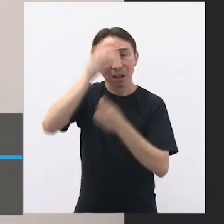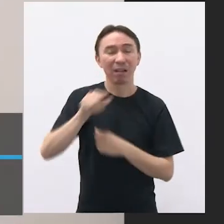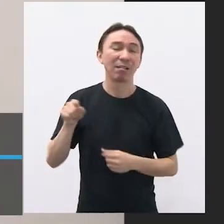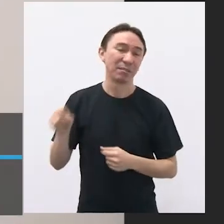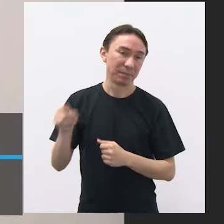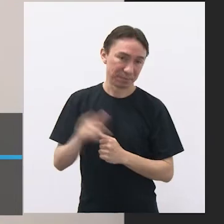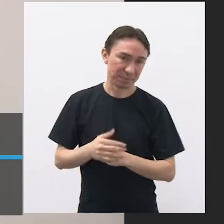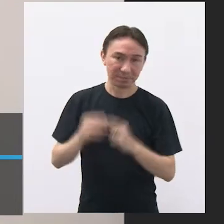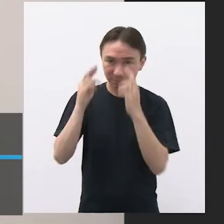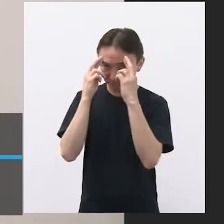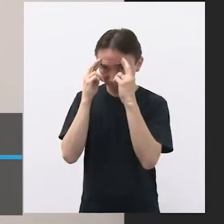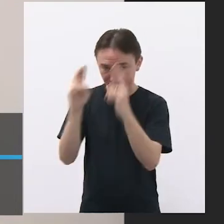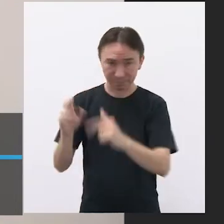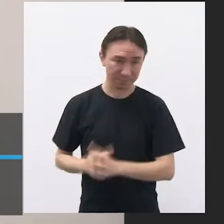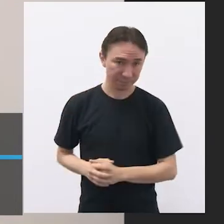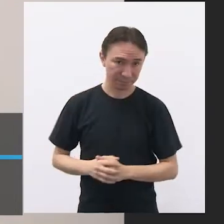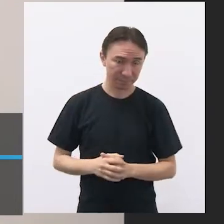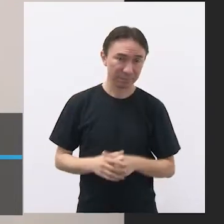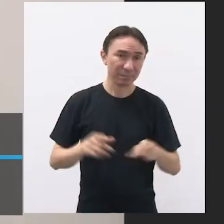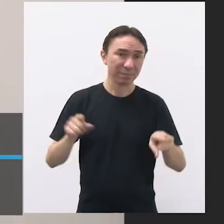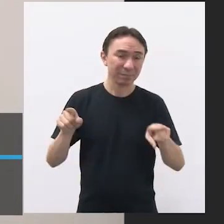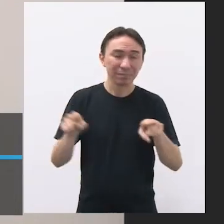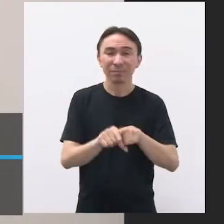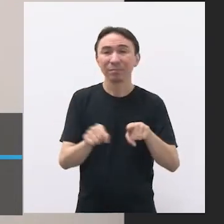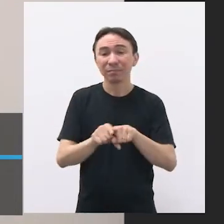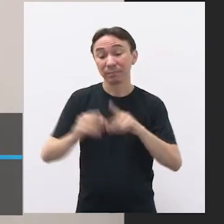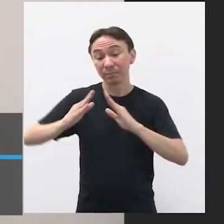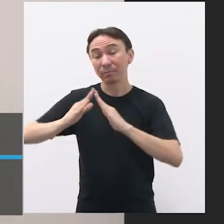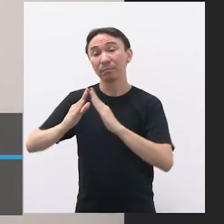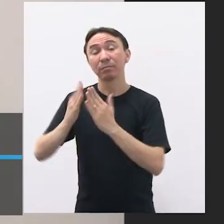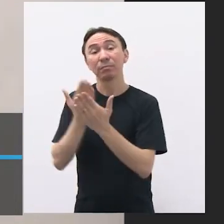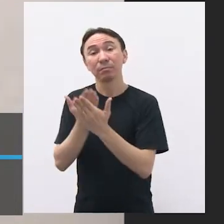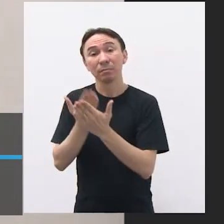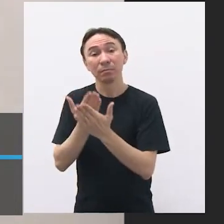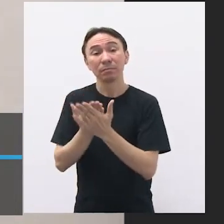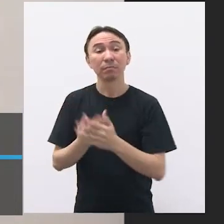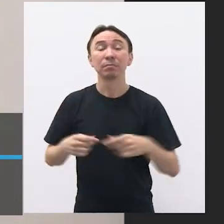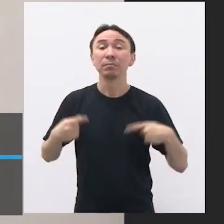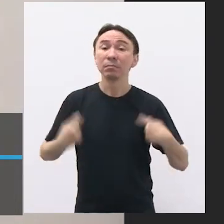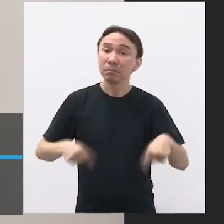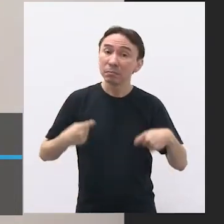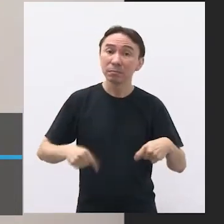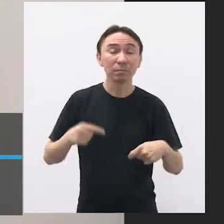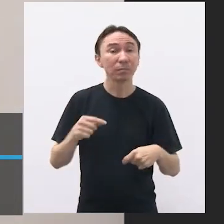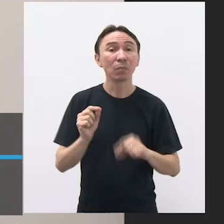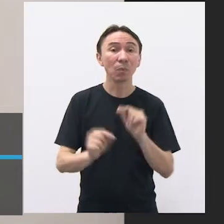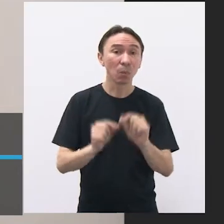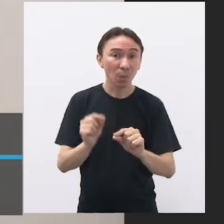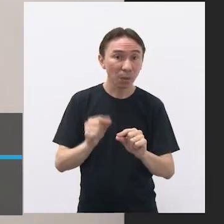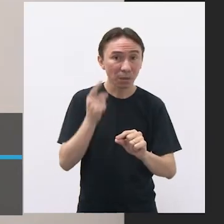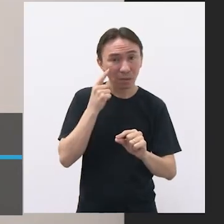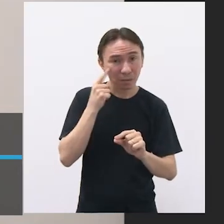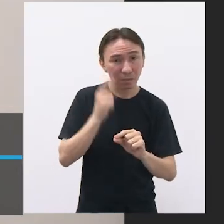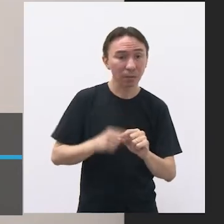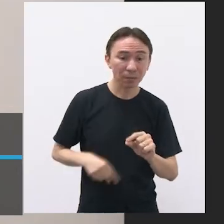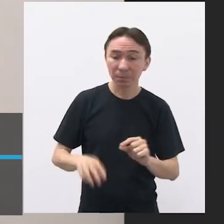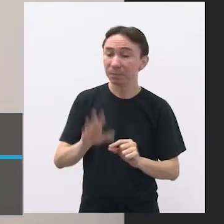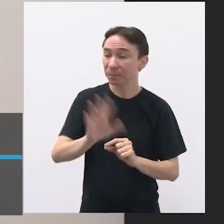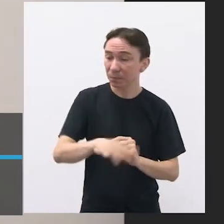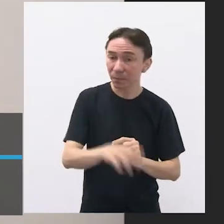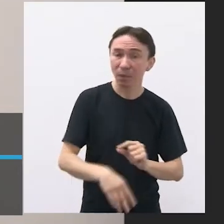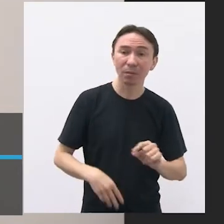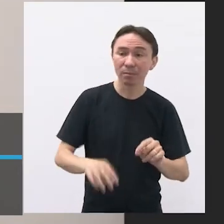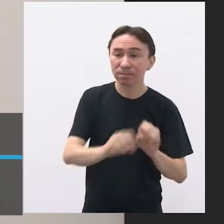a discriminação, as escolas deverão promover ações pedagógicas que visem